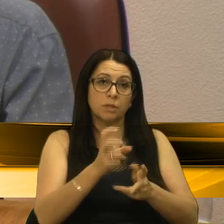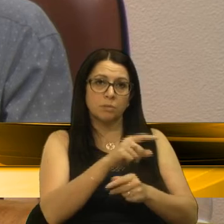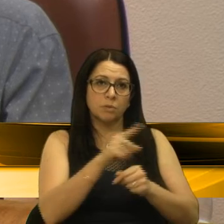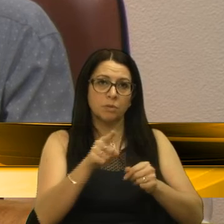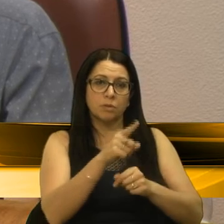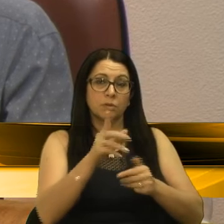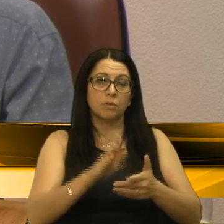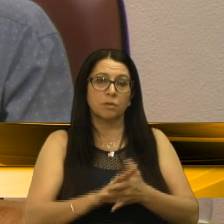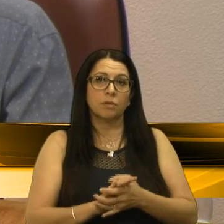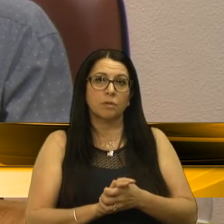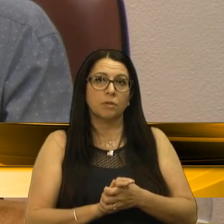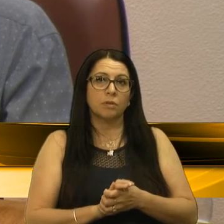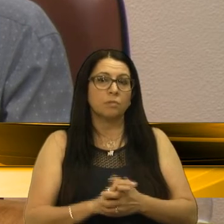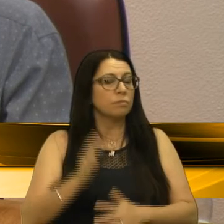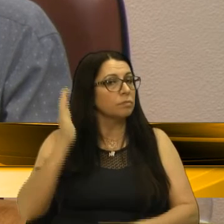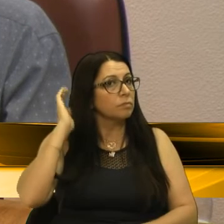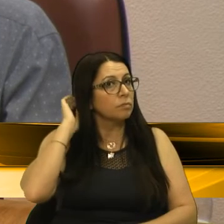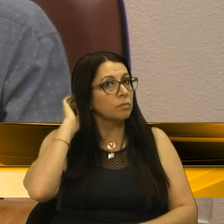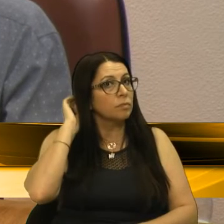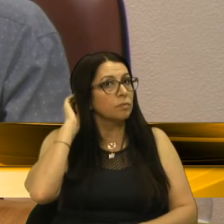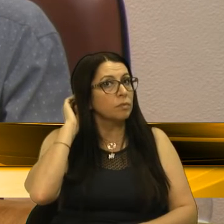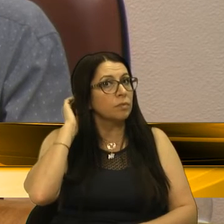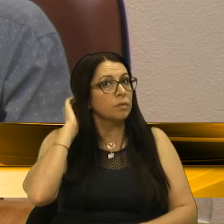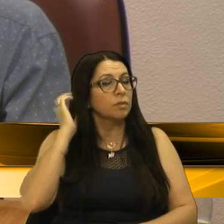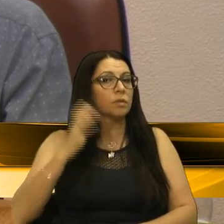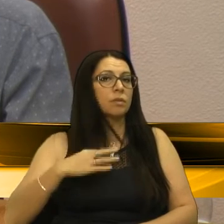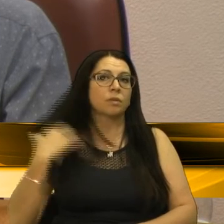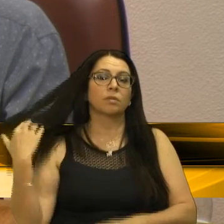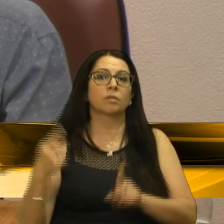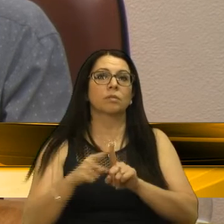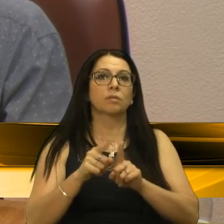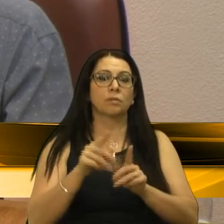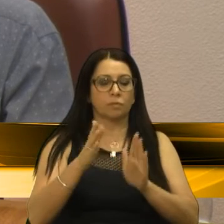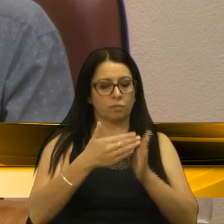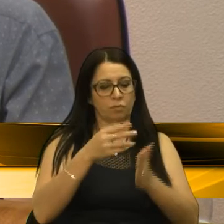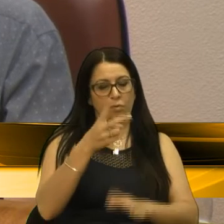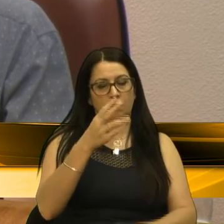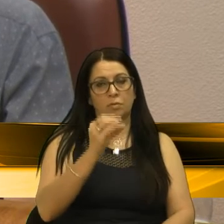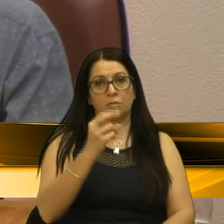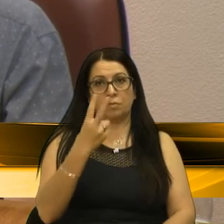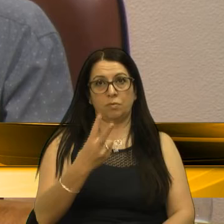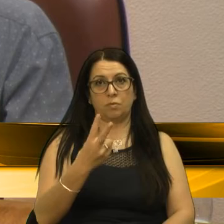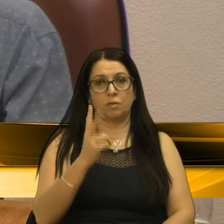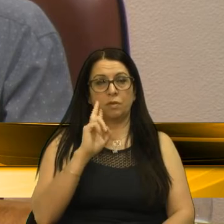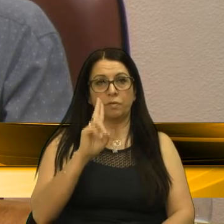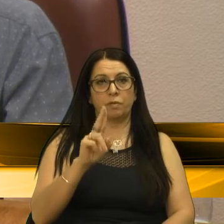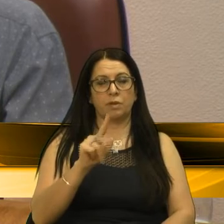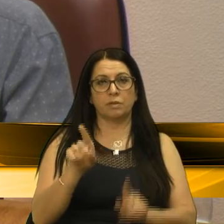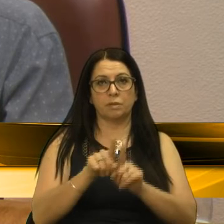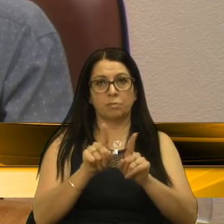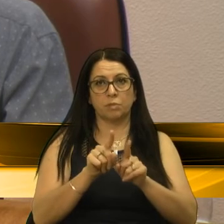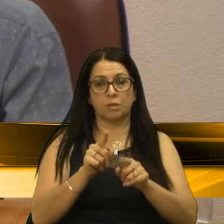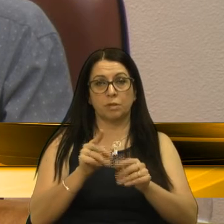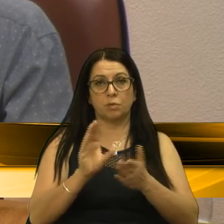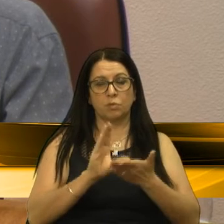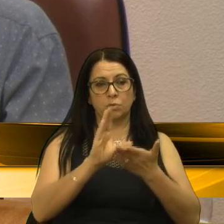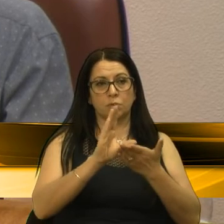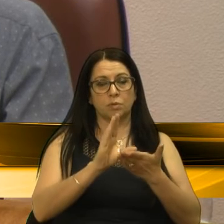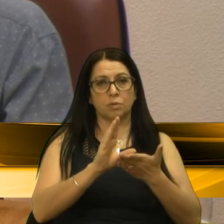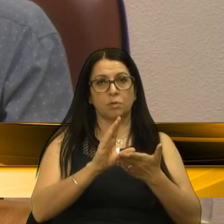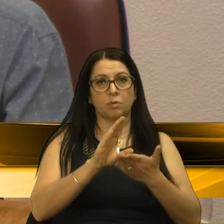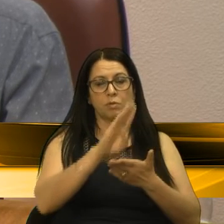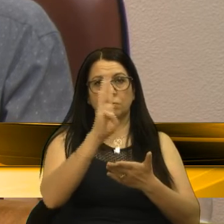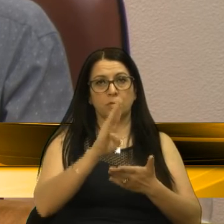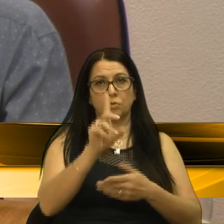notadamente perante as Cortes Internacionais. Folha 02. Faz alusão também ao Conselho Nacional de